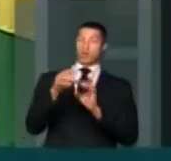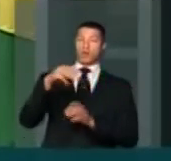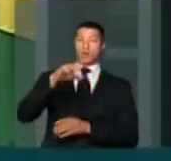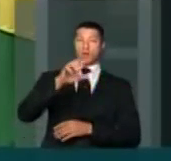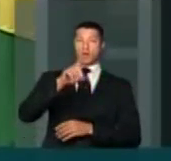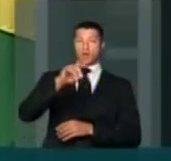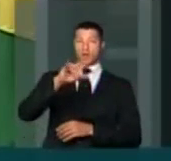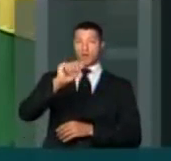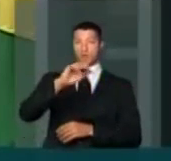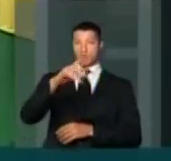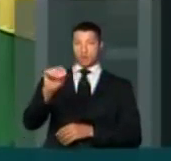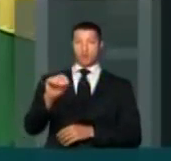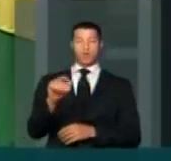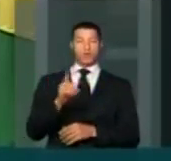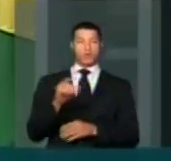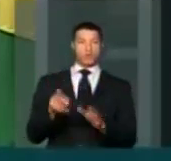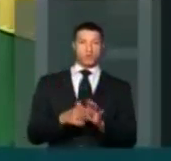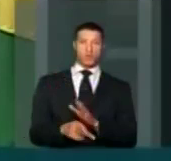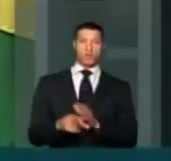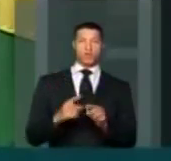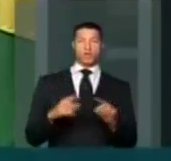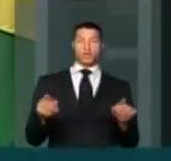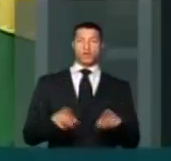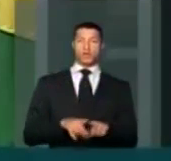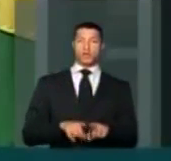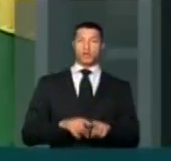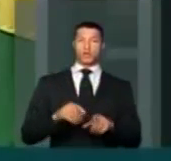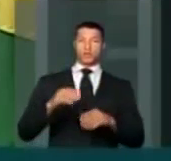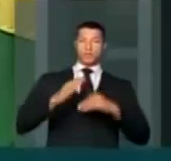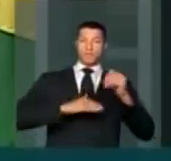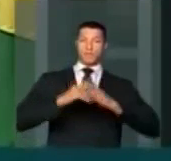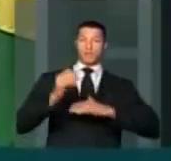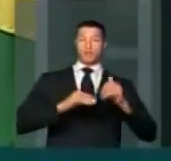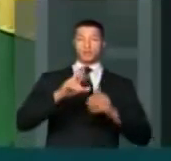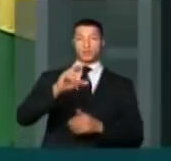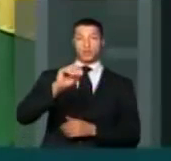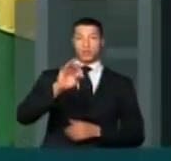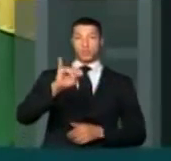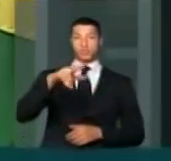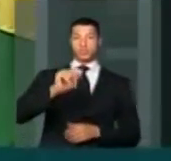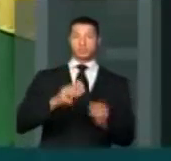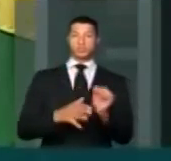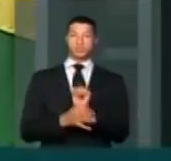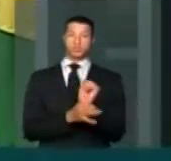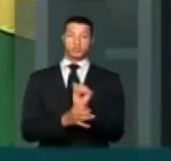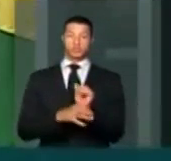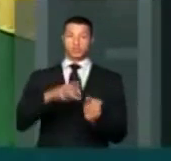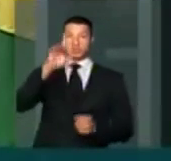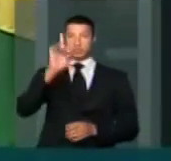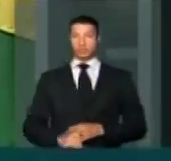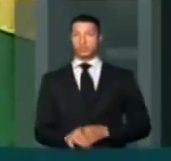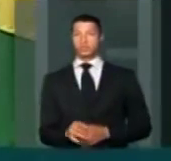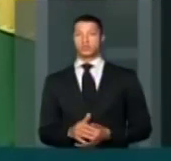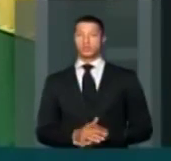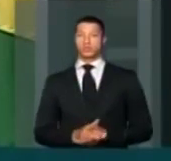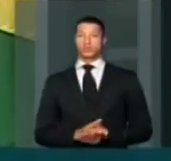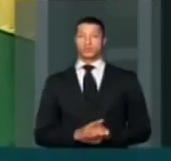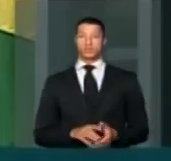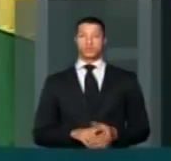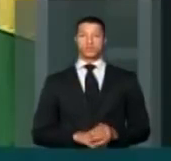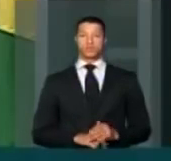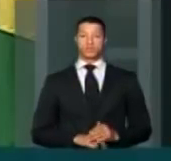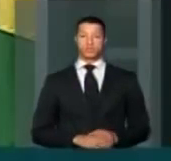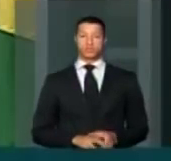mediação, não como expedientes eventuais, mas como prática rotineira de garantia de direitos e receita eficaz